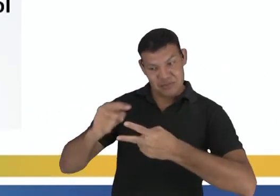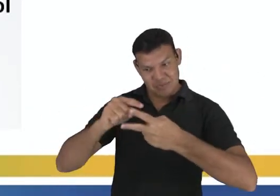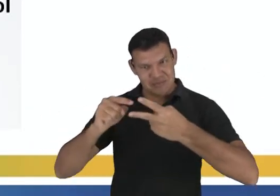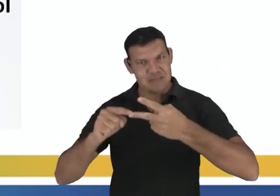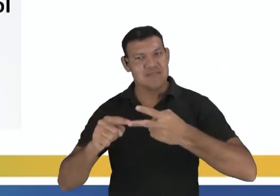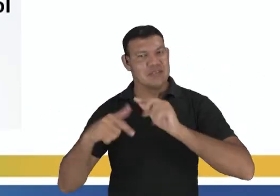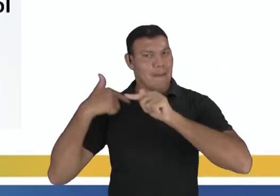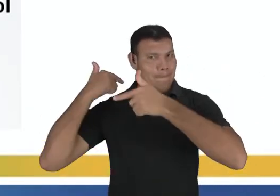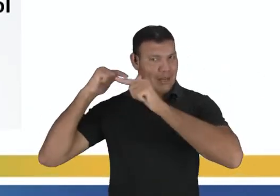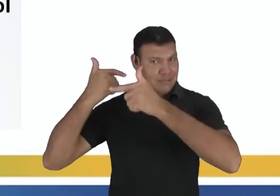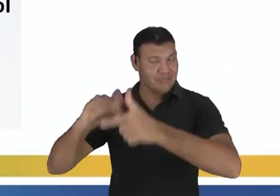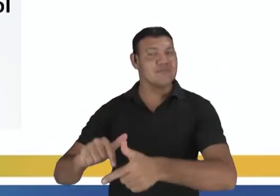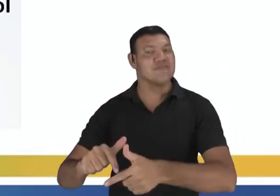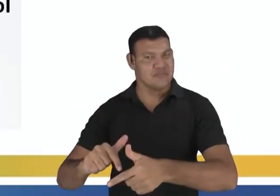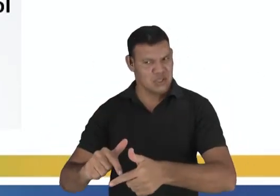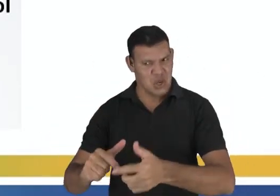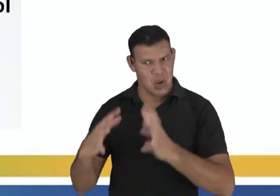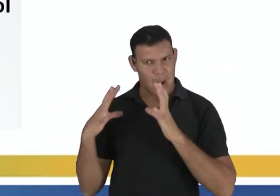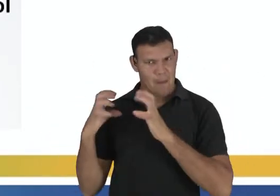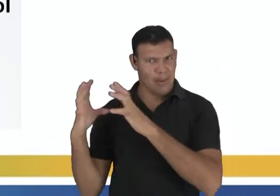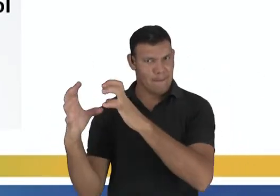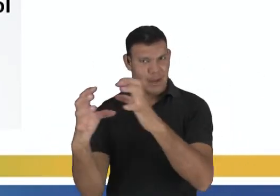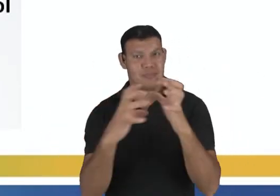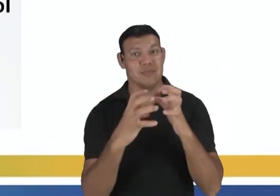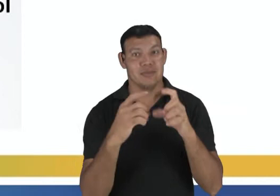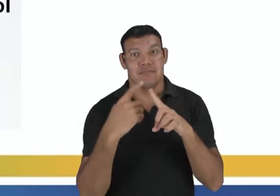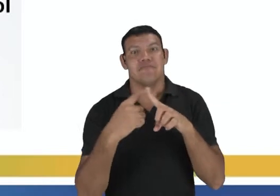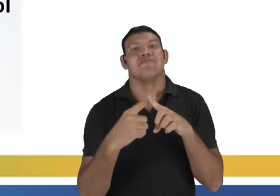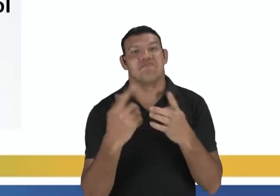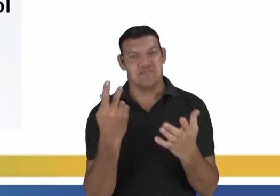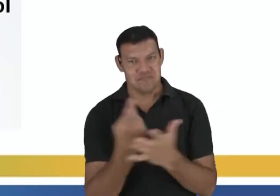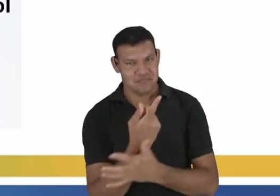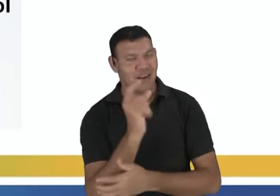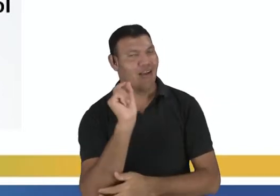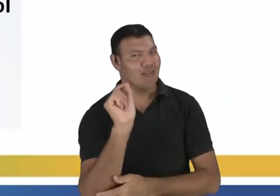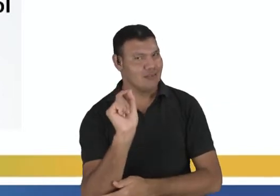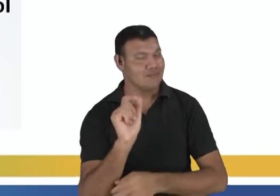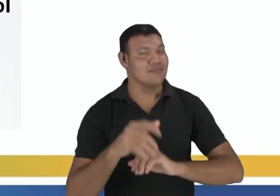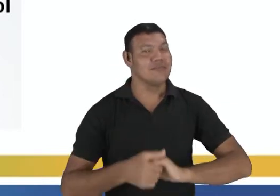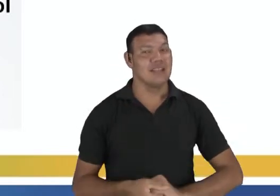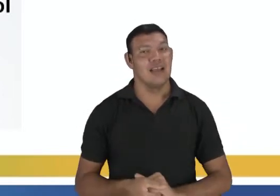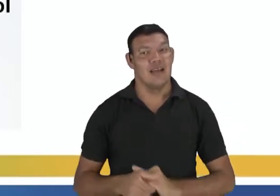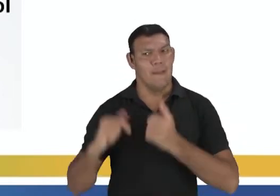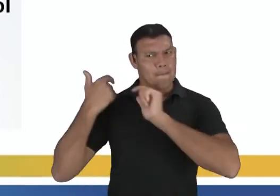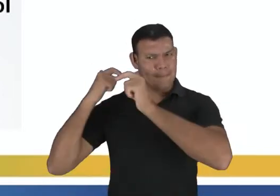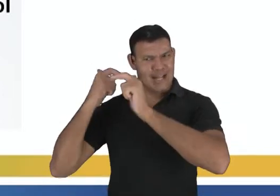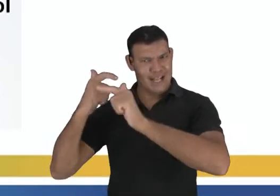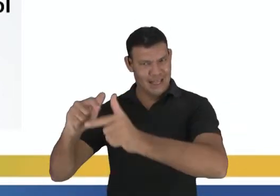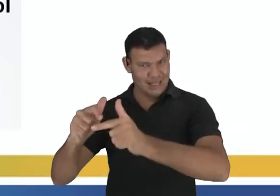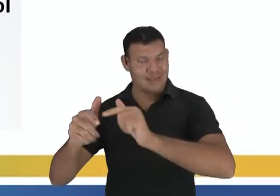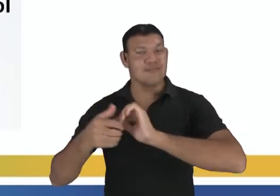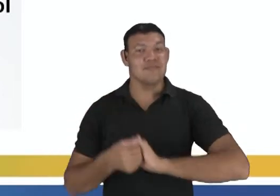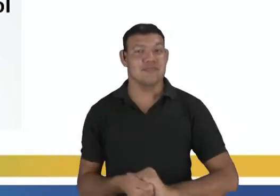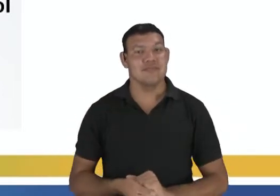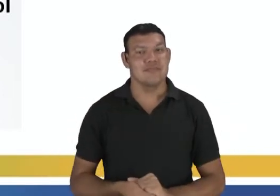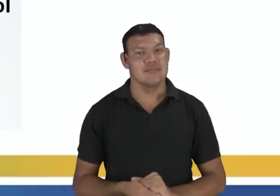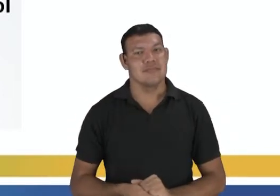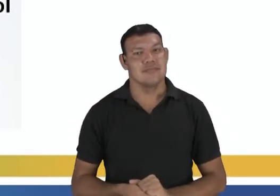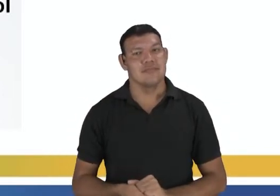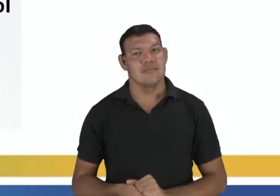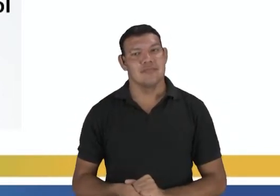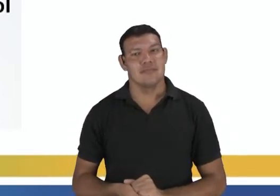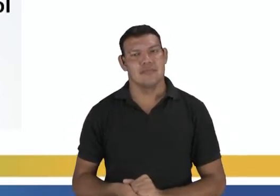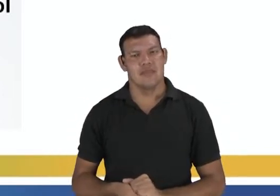falo embate para parecer realmente um confronto, porque era isso que acontecia. Tendo em vista que essas teorias, além de todo o